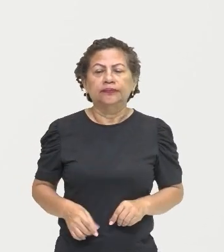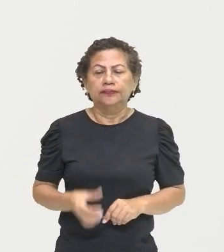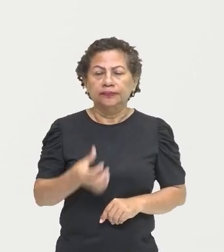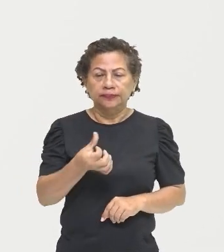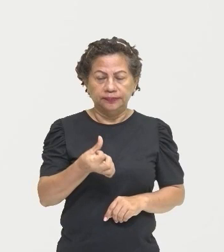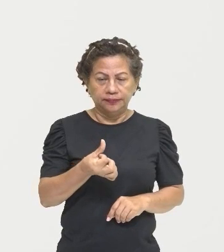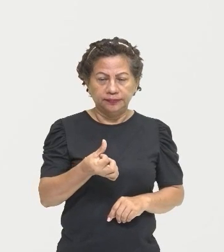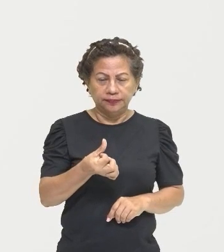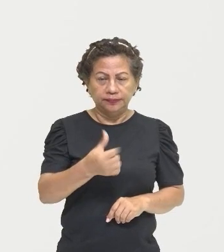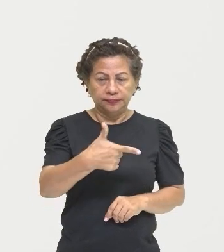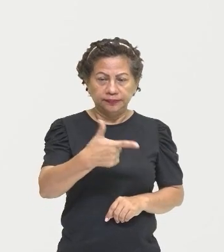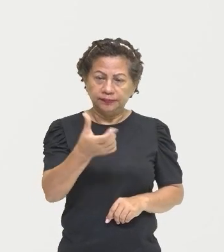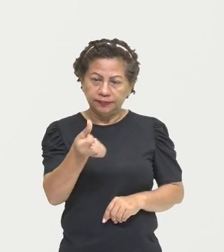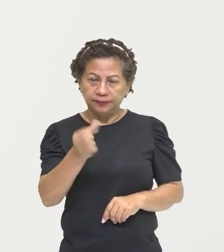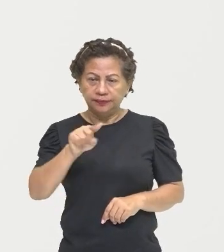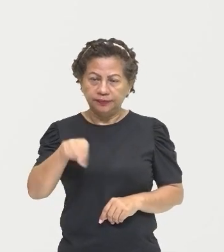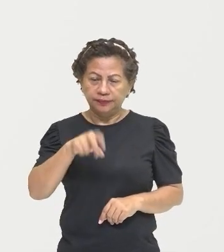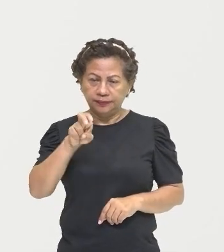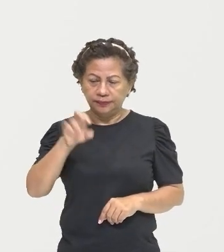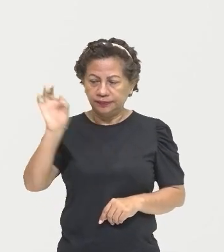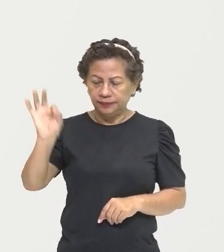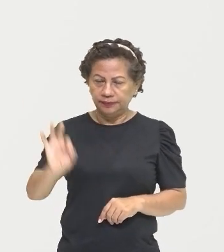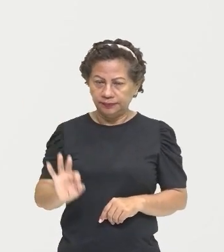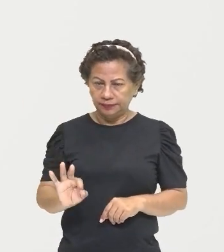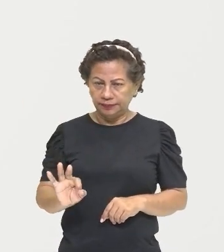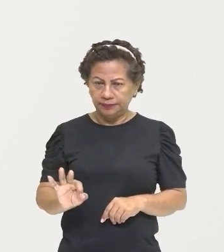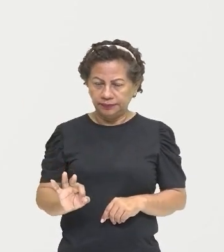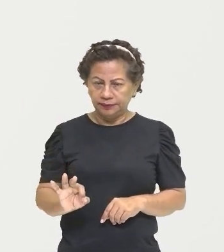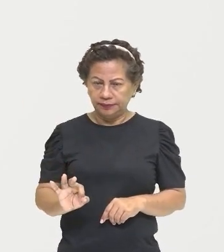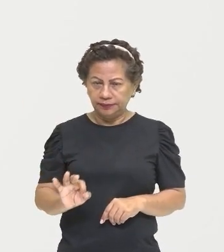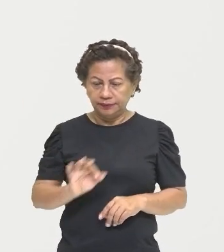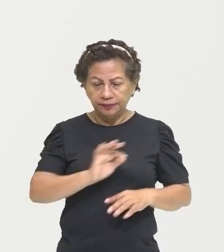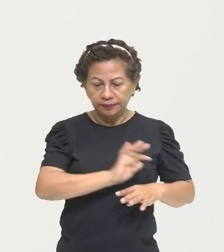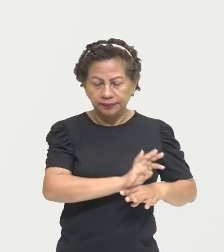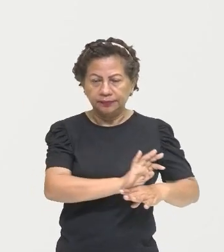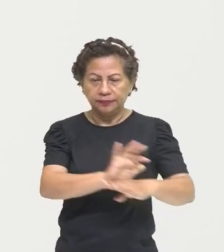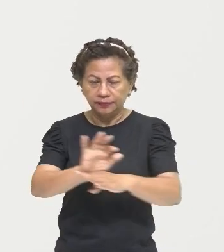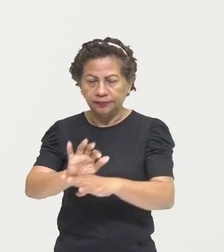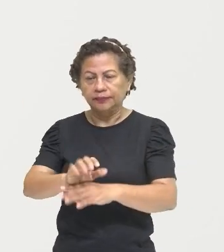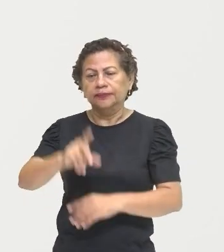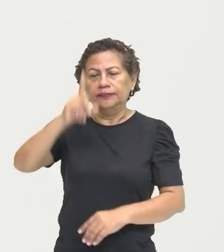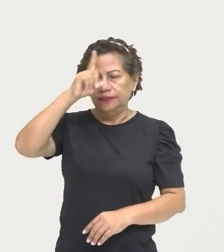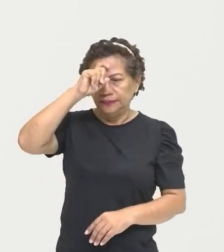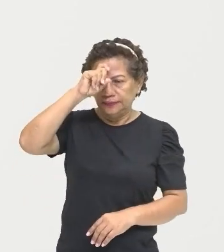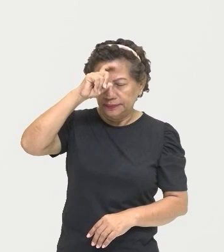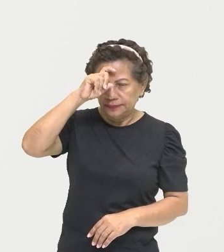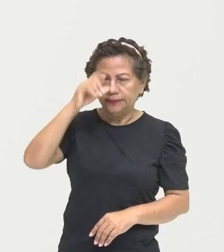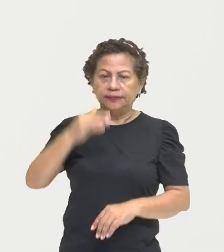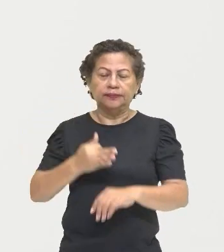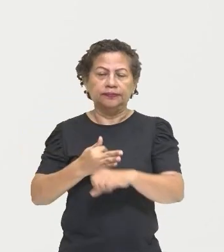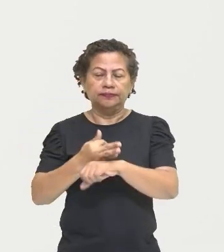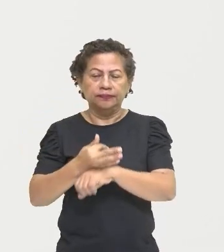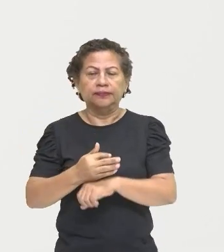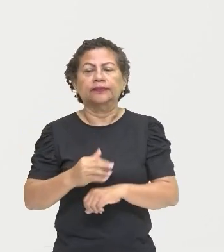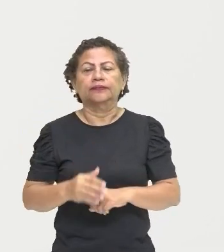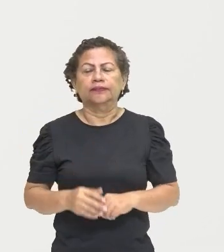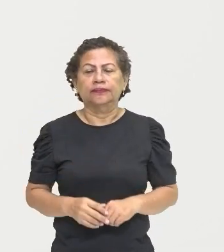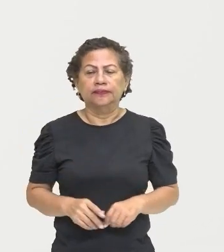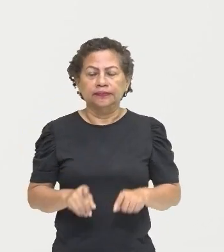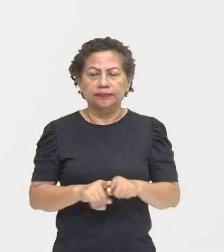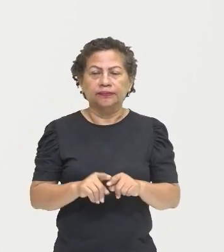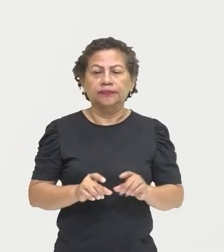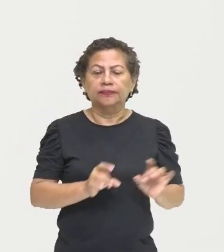26,5% está relacionado à prestação de serviços, hospitais, universidades, comércios de uma